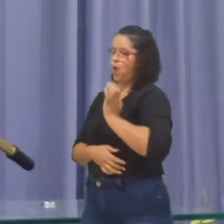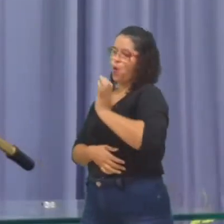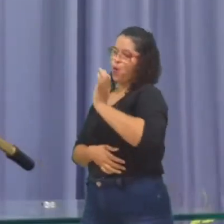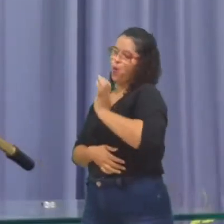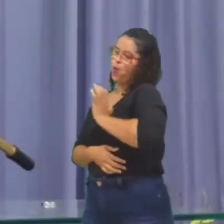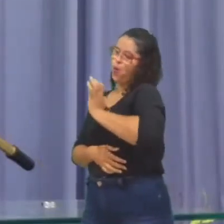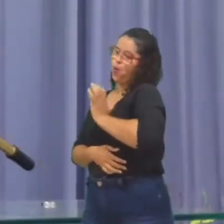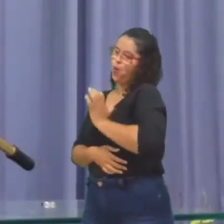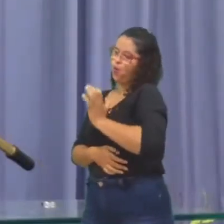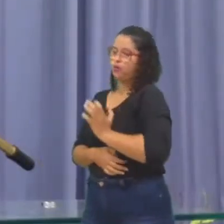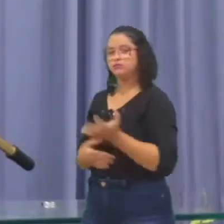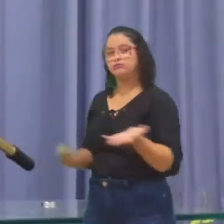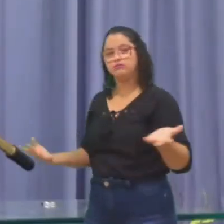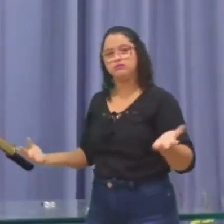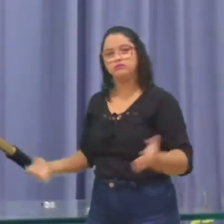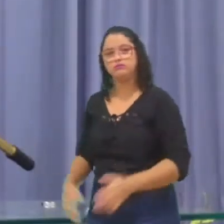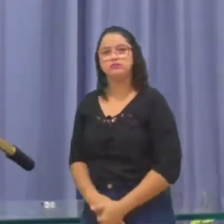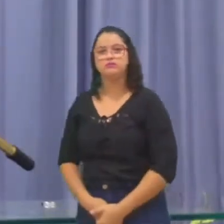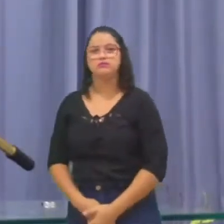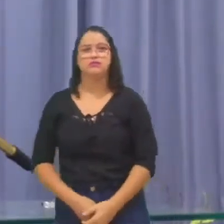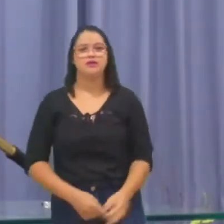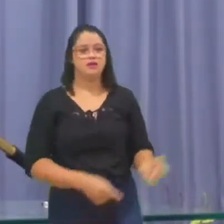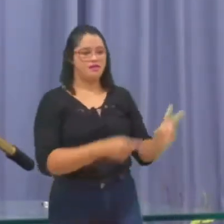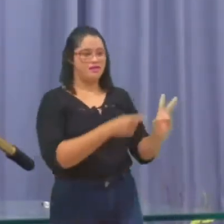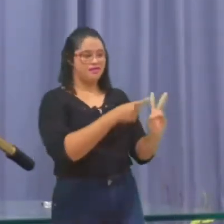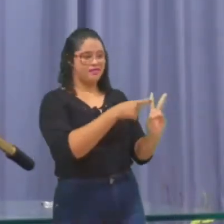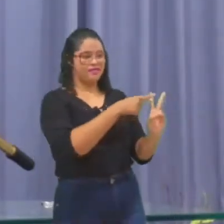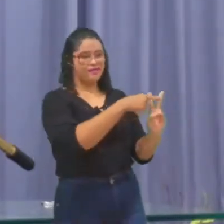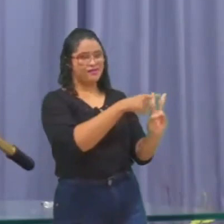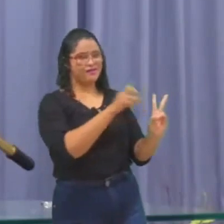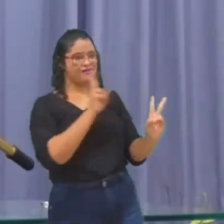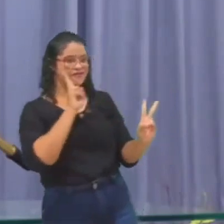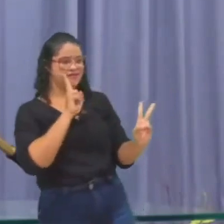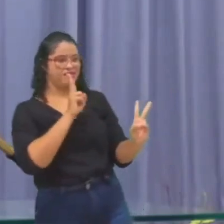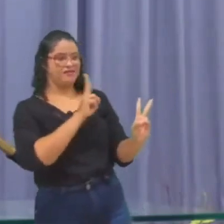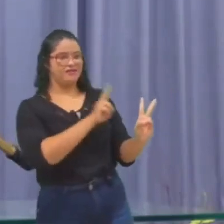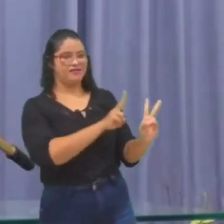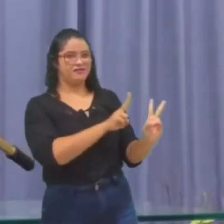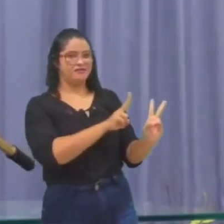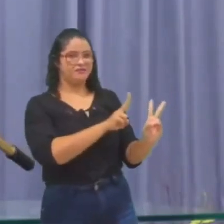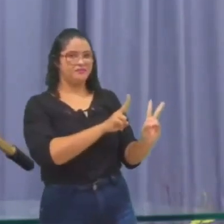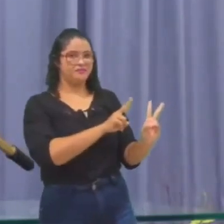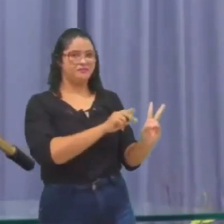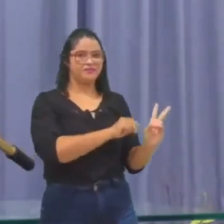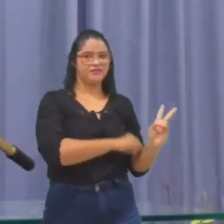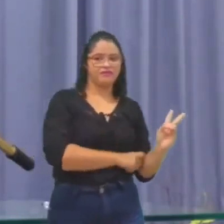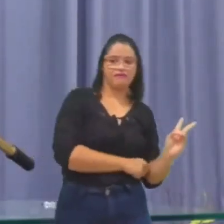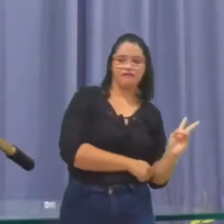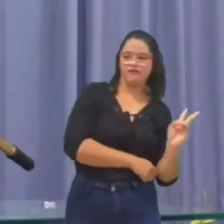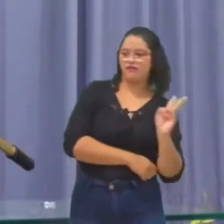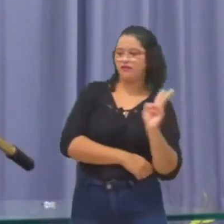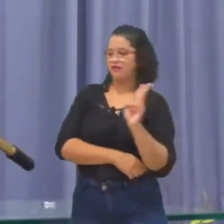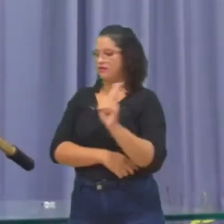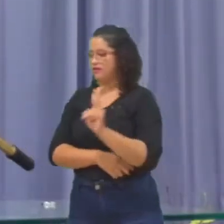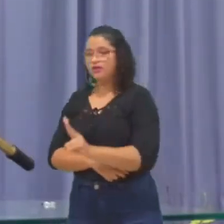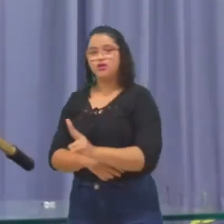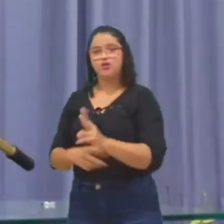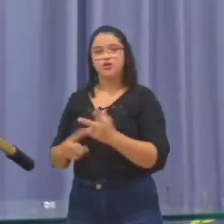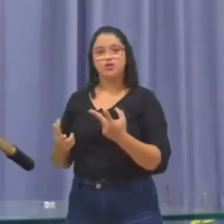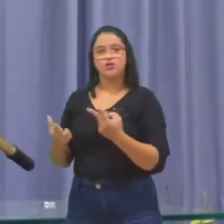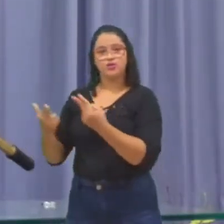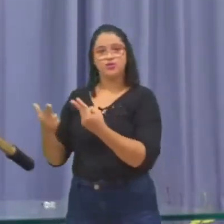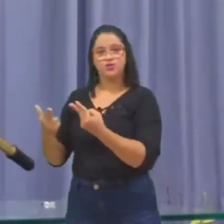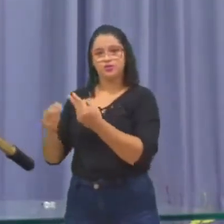mel. Aqueles dois espias viram as mesmas coisas que os outros viram, as mesmas dificuldades, os